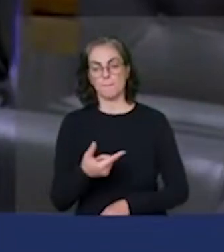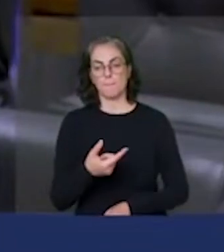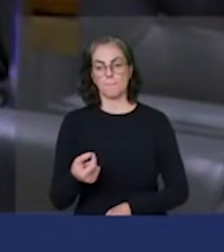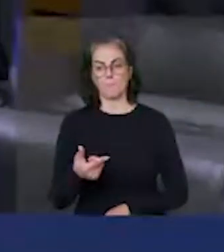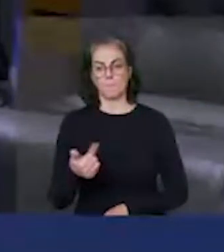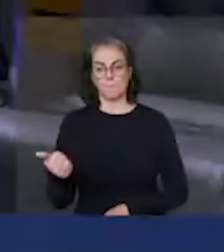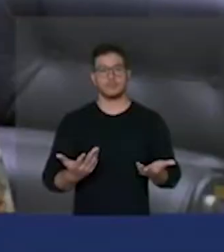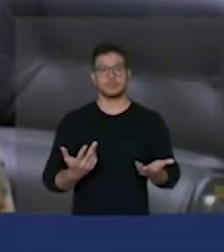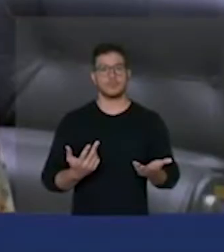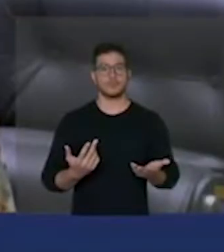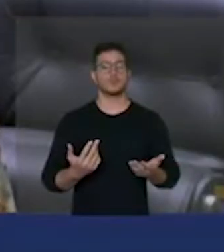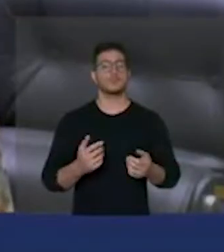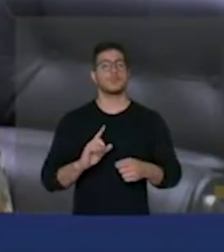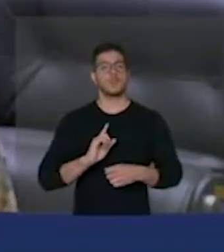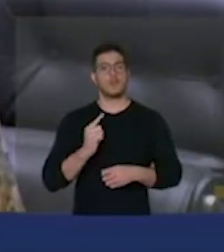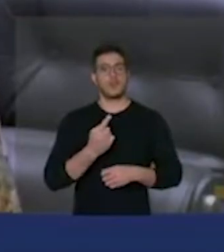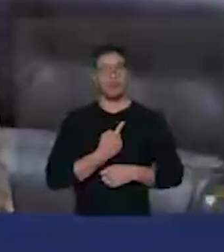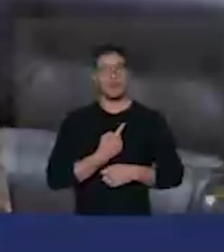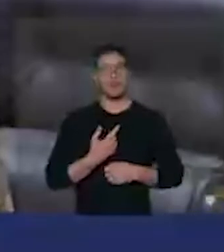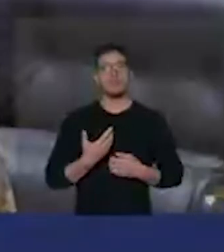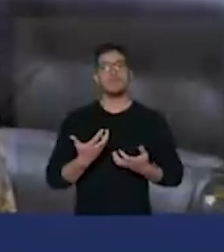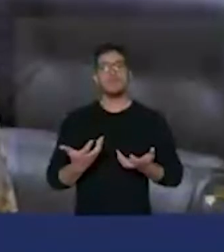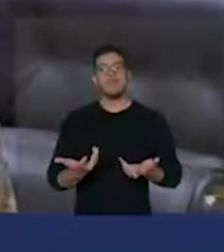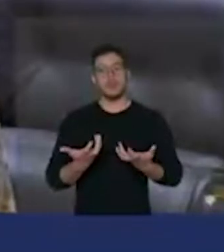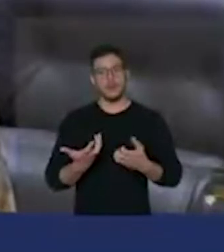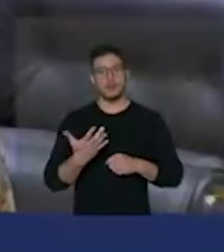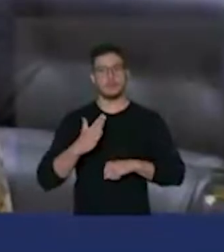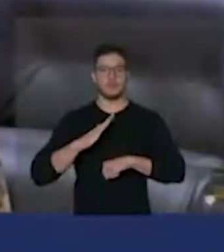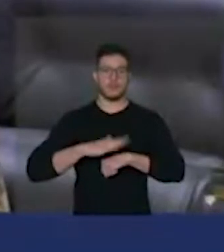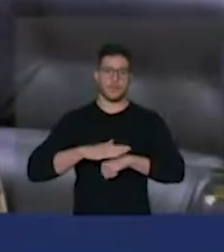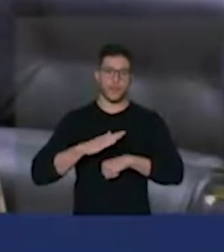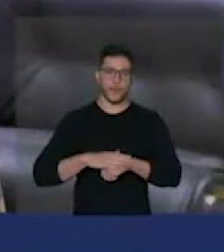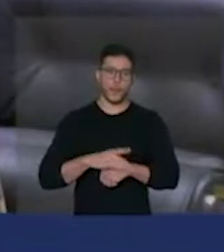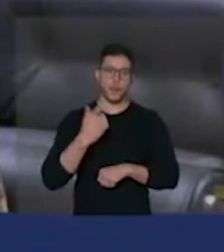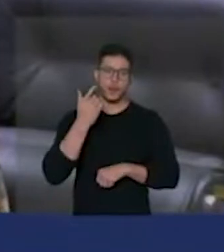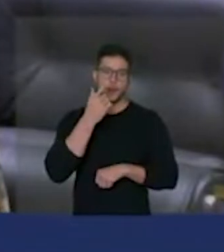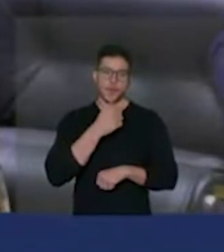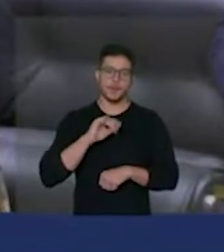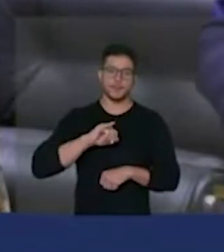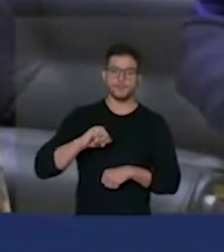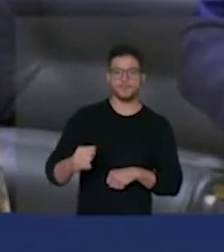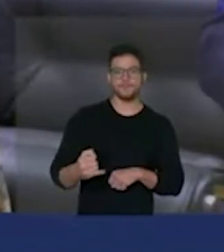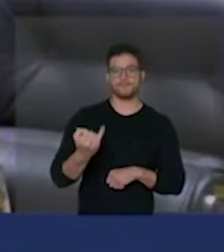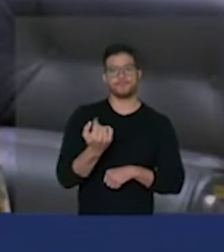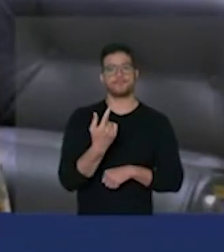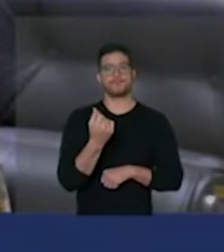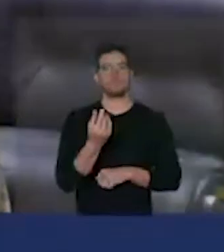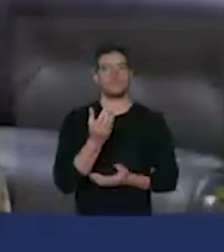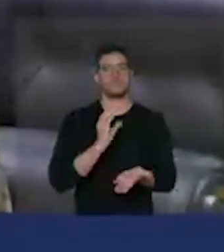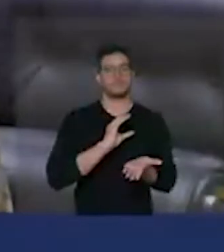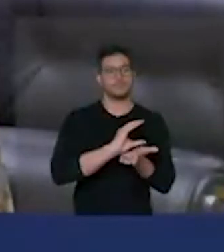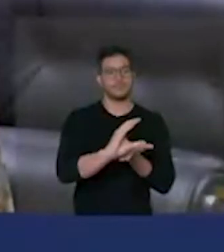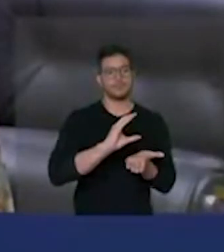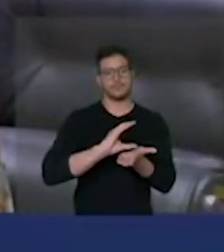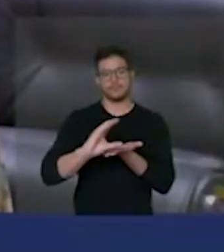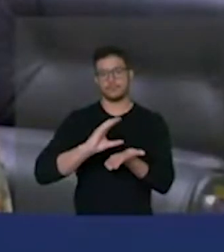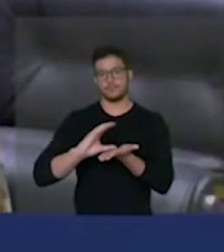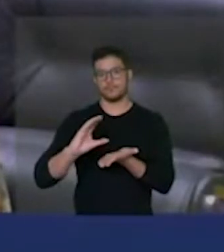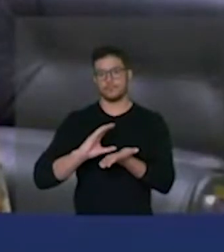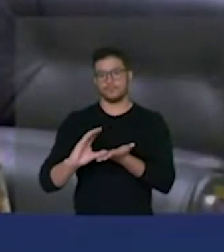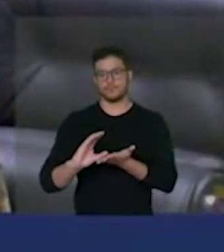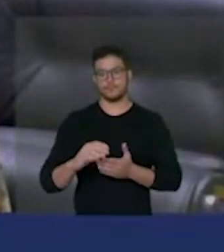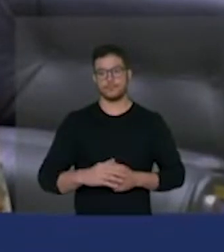e 2021. Então, que nós possamos ter tempo e dar tempo para que esses recursos sejam aplicados em educação